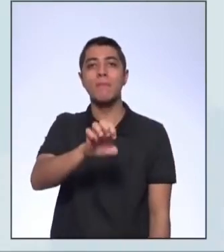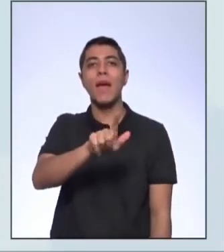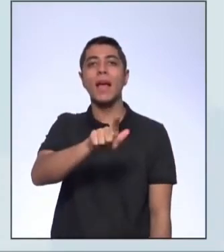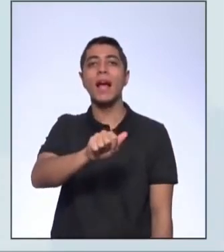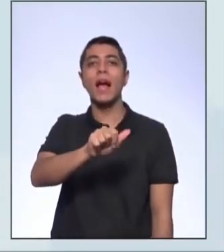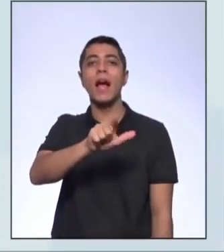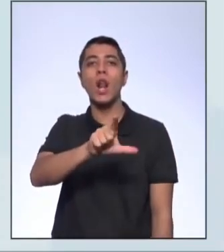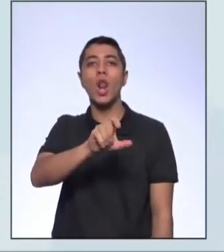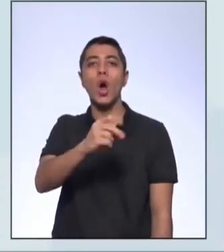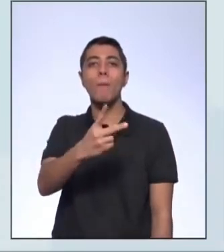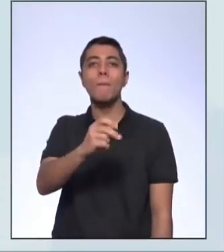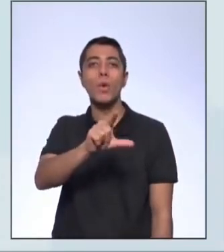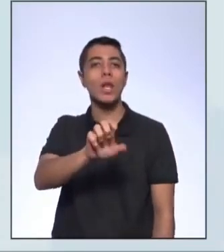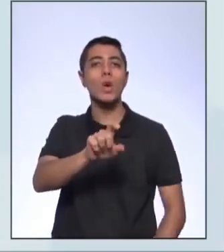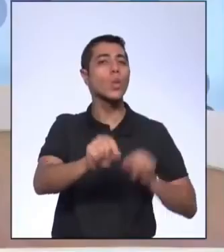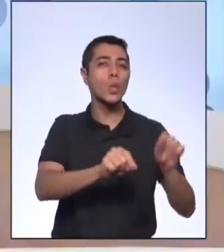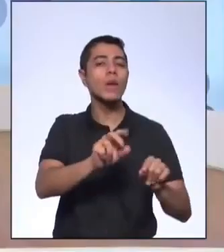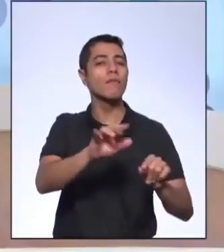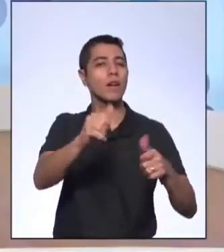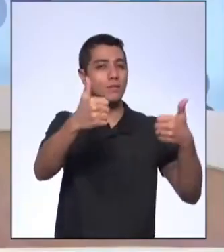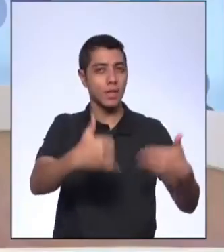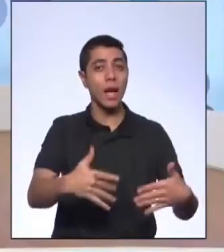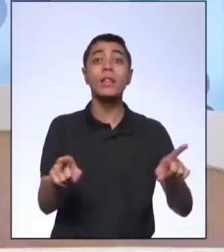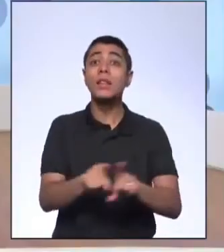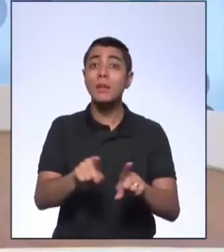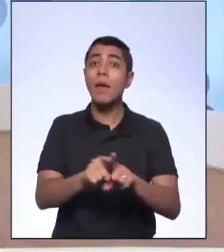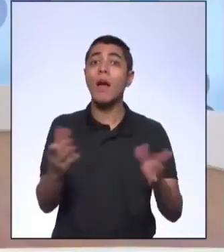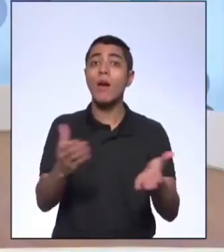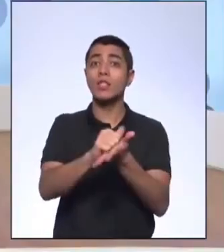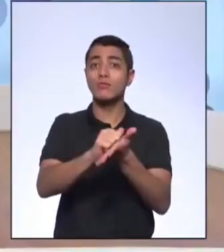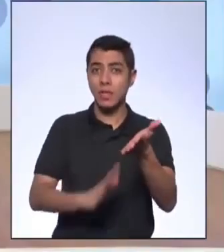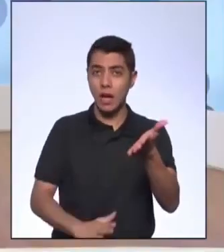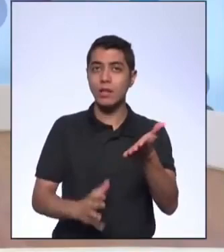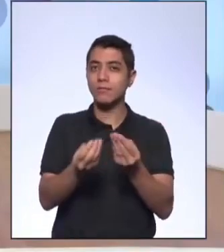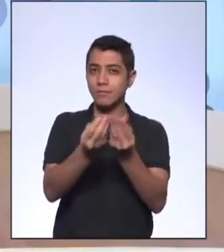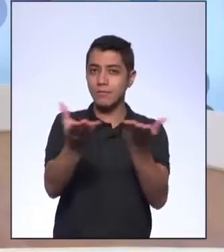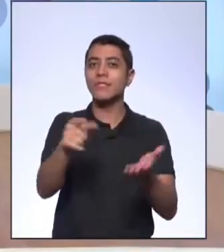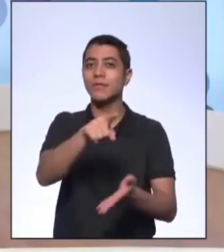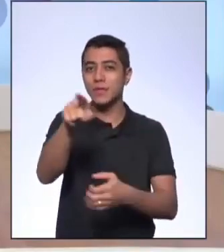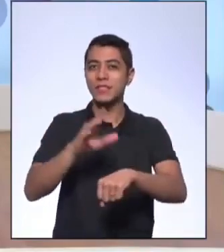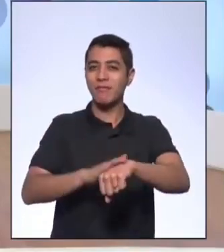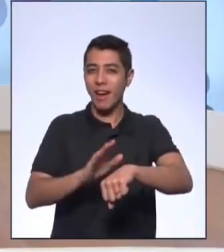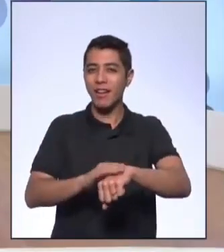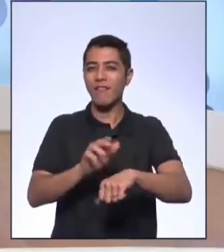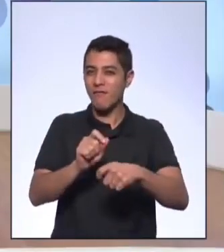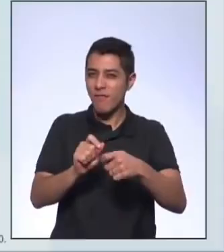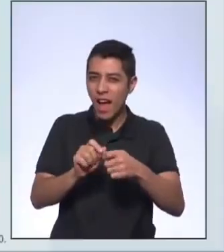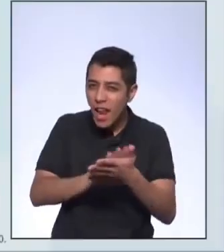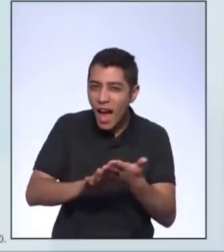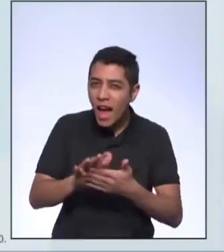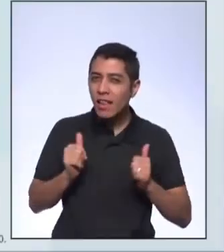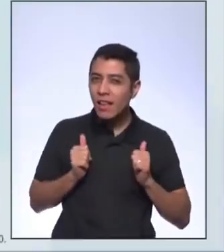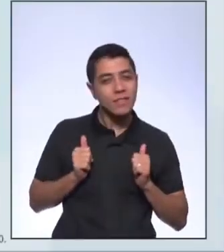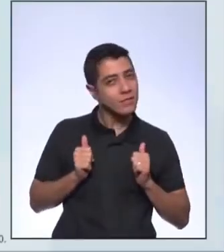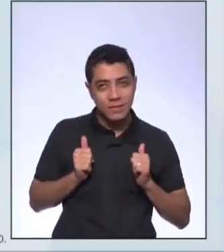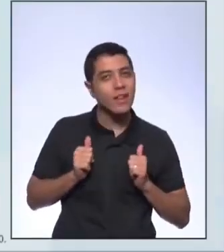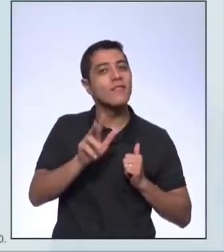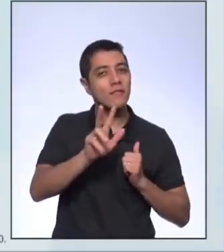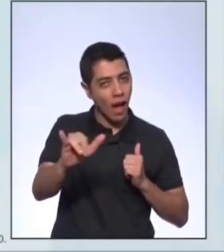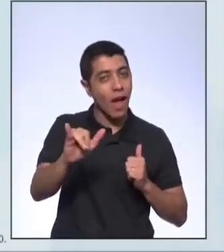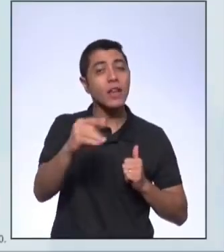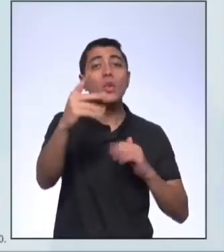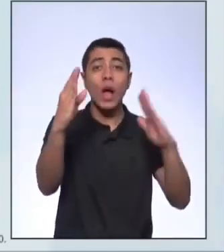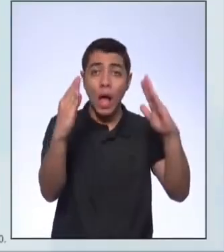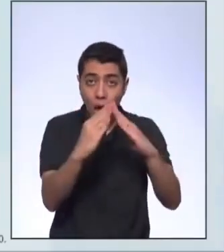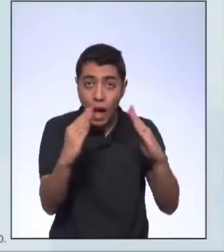nós vamos deixar uma atividade para eles fazerem a professora para não ficar assim né sem fazer nada né rapidamente então para aprofundar os estudos em